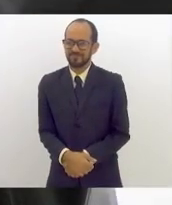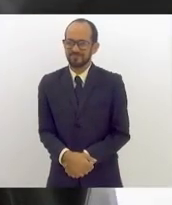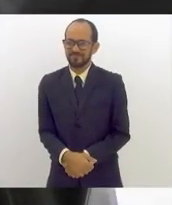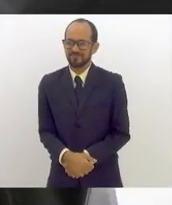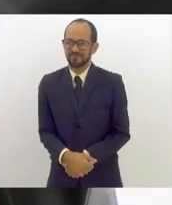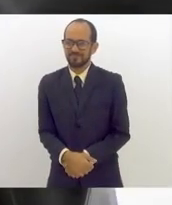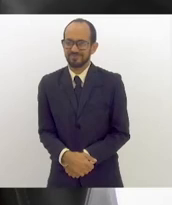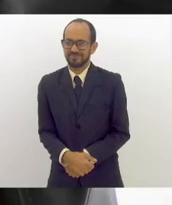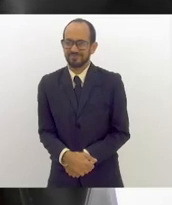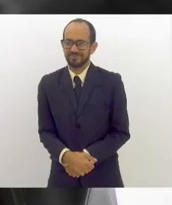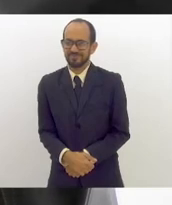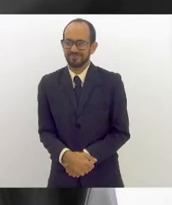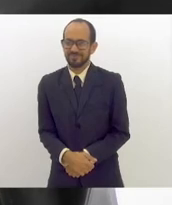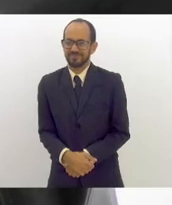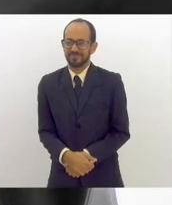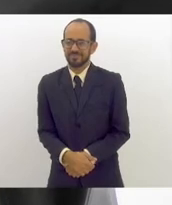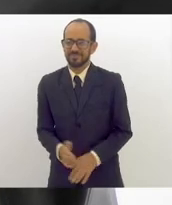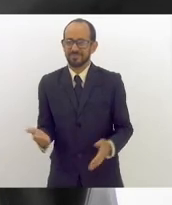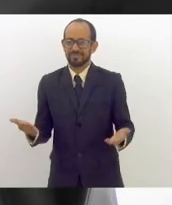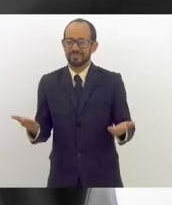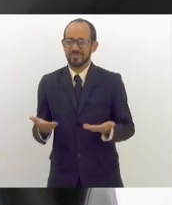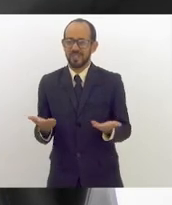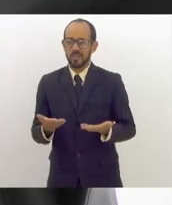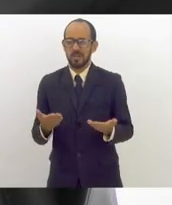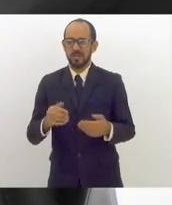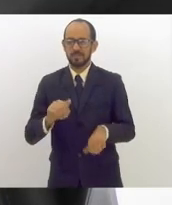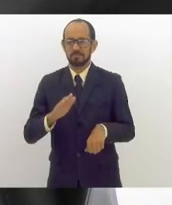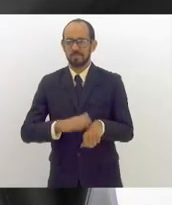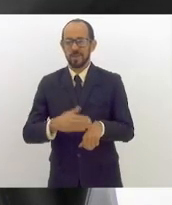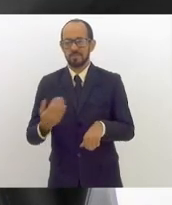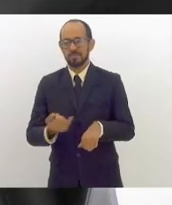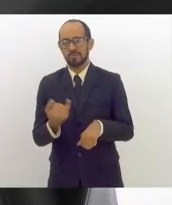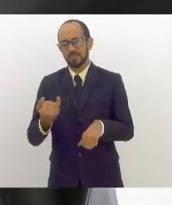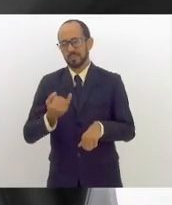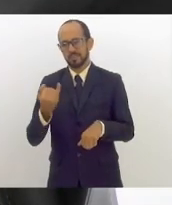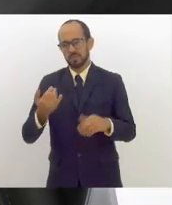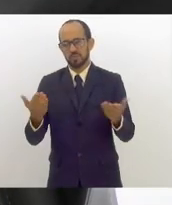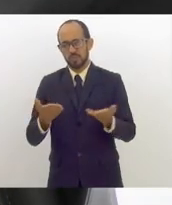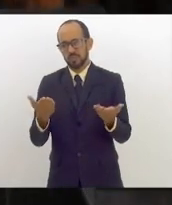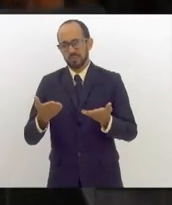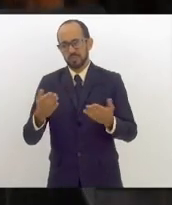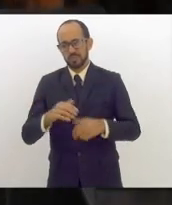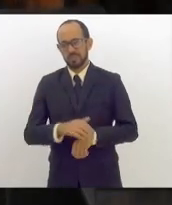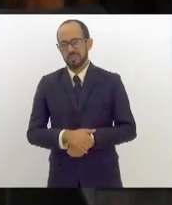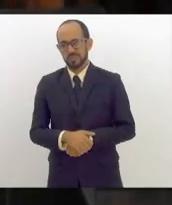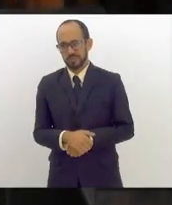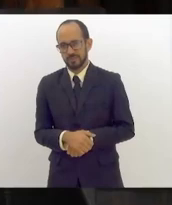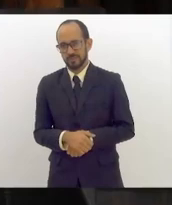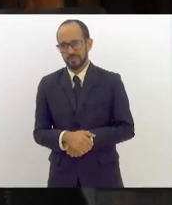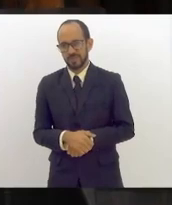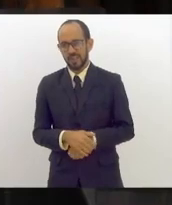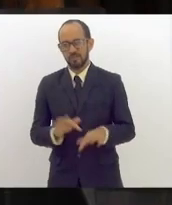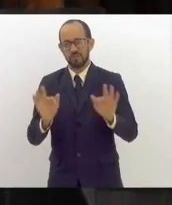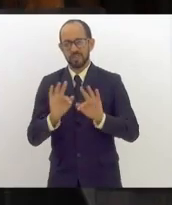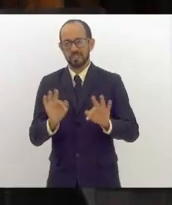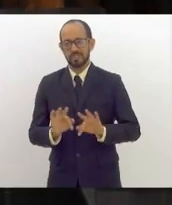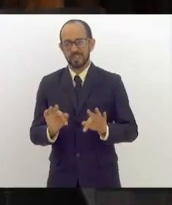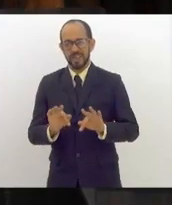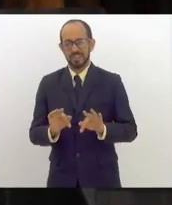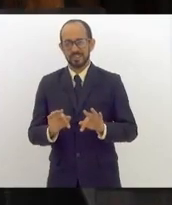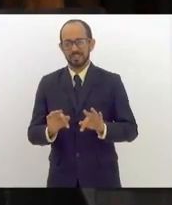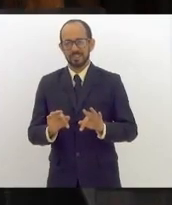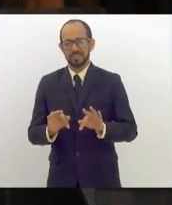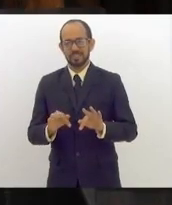e agora o mais importante de hoje a felicidade imensa que eu tenho aqui